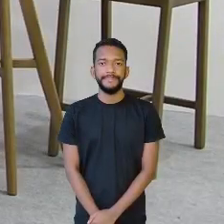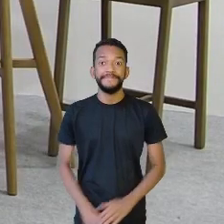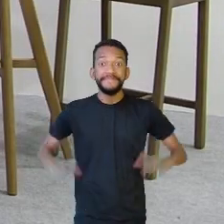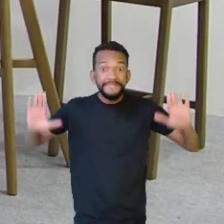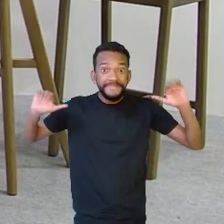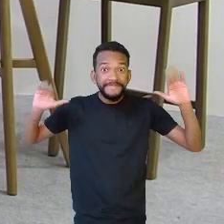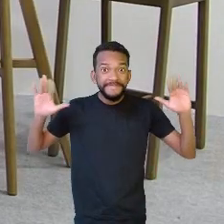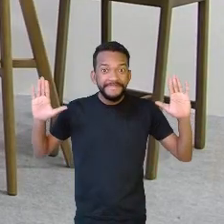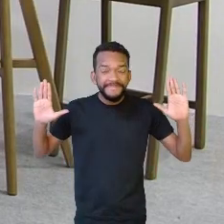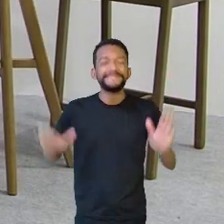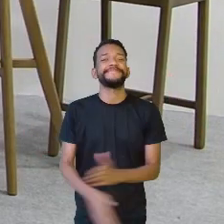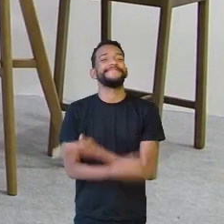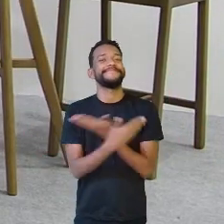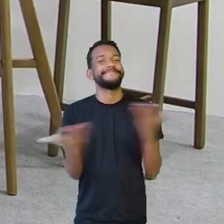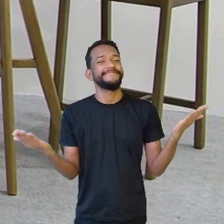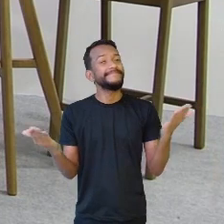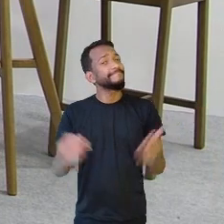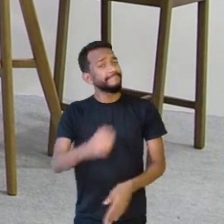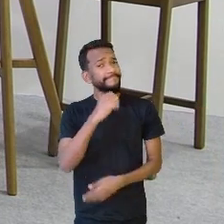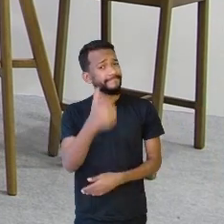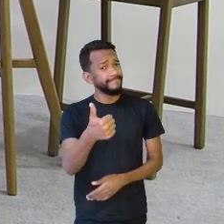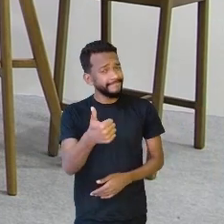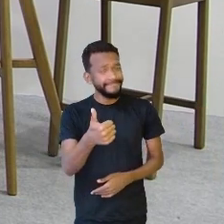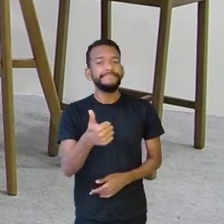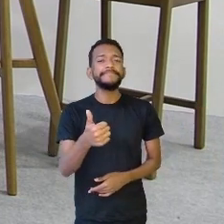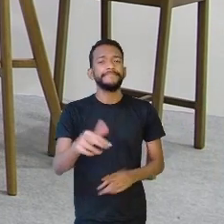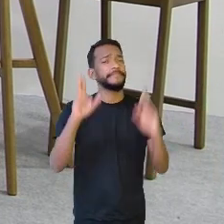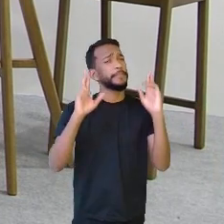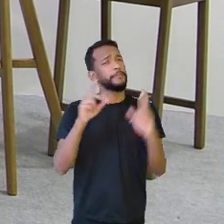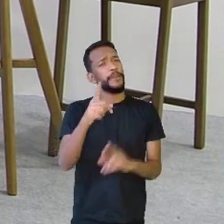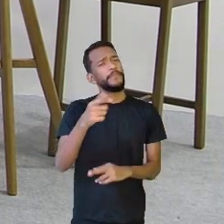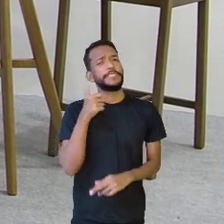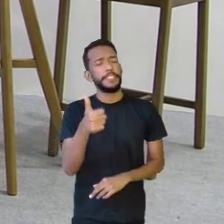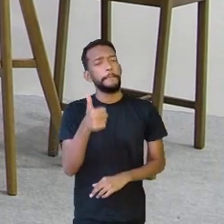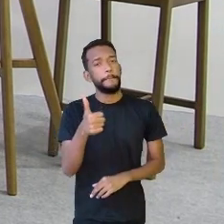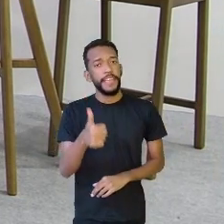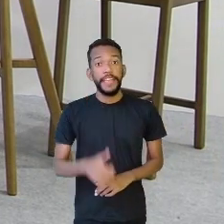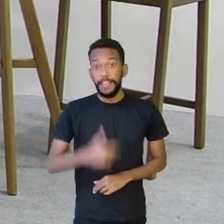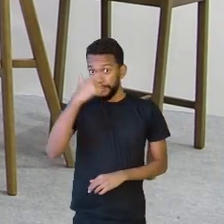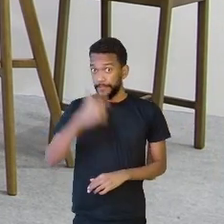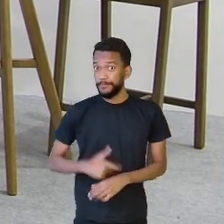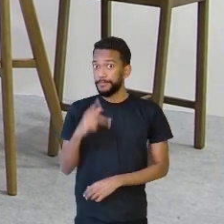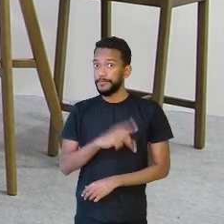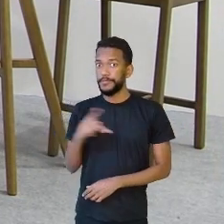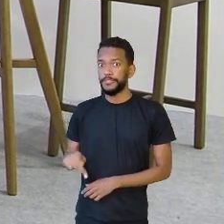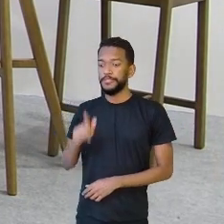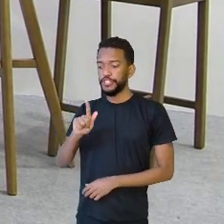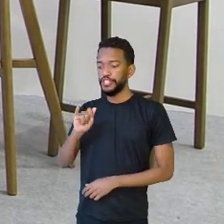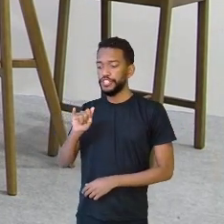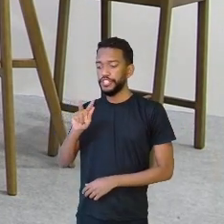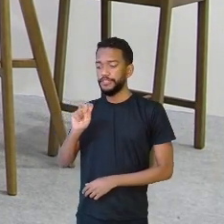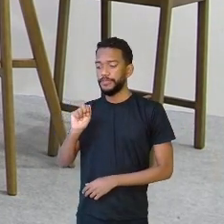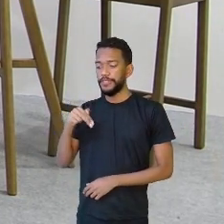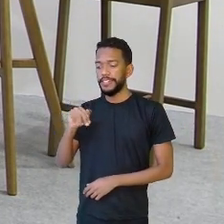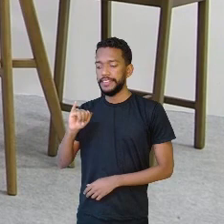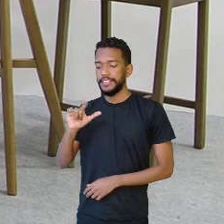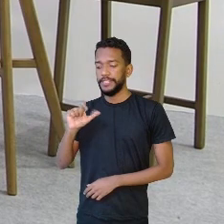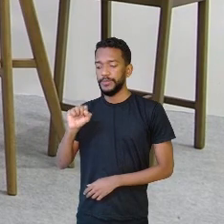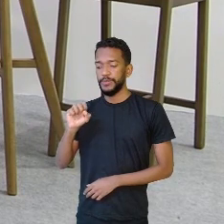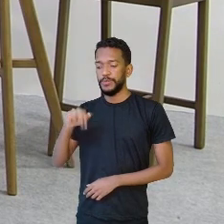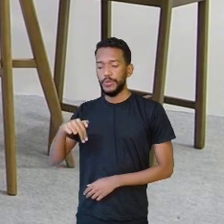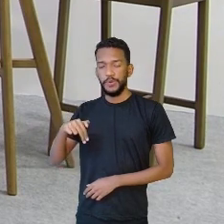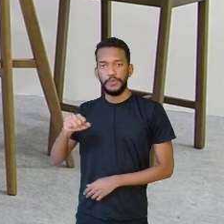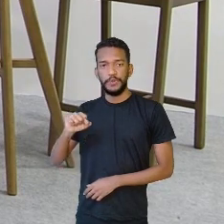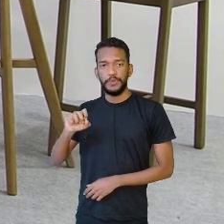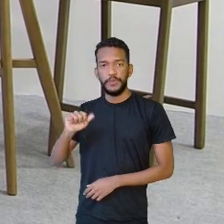Olá, gente! Como é que vocês estão? Espero que vocês estejam bem. Eu sou o professor Givanilson Soares e